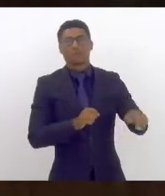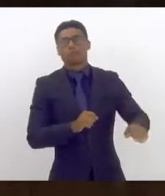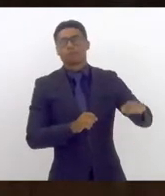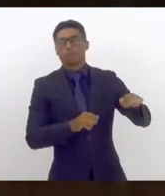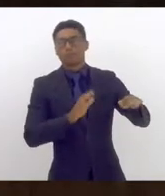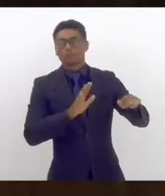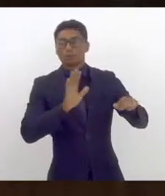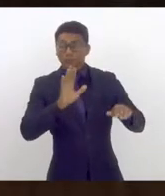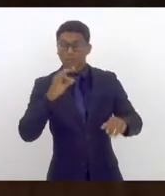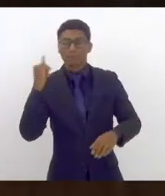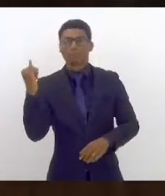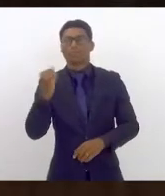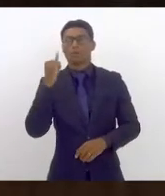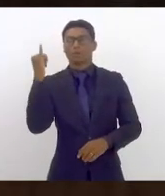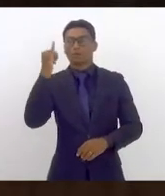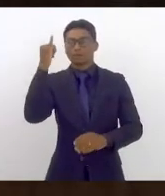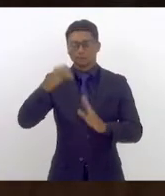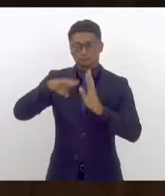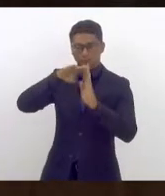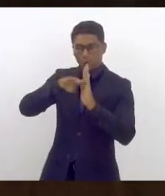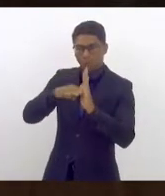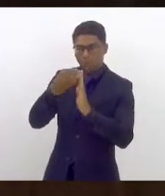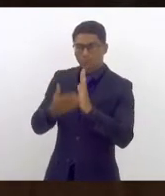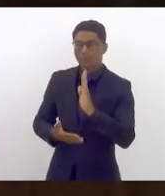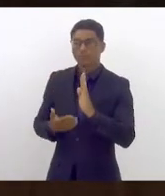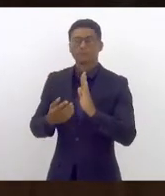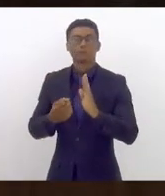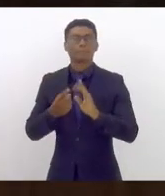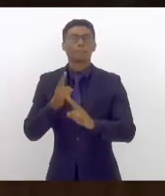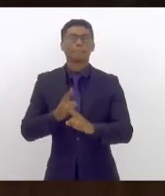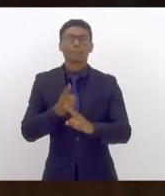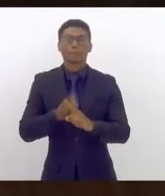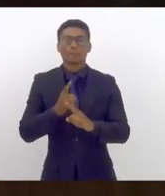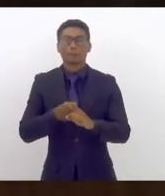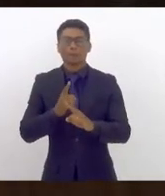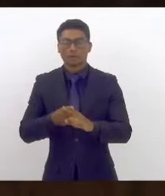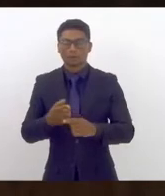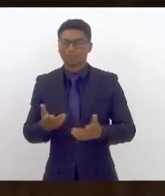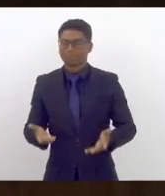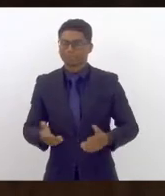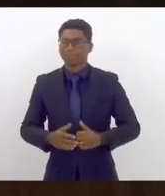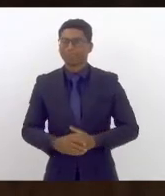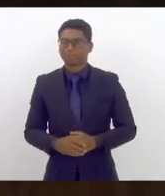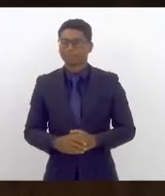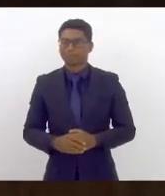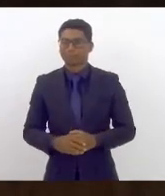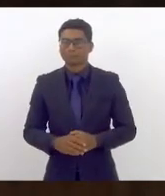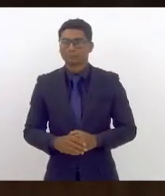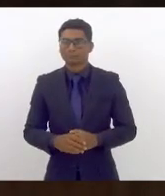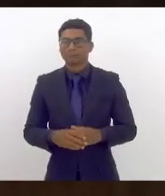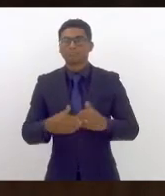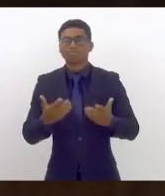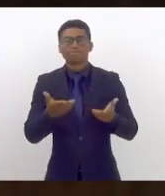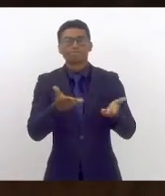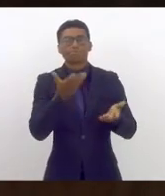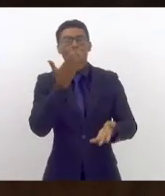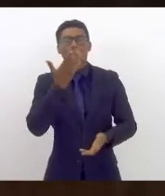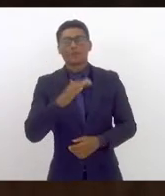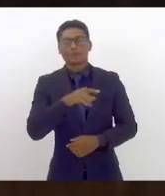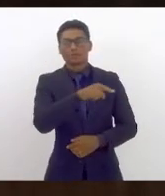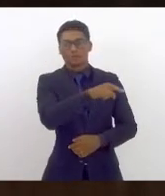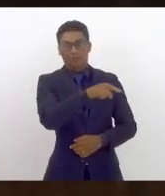a gente ter um programa nesse sentido que possa garantir que os vínculos dessa criança